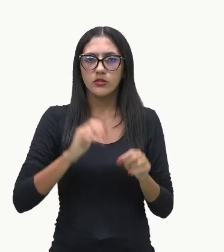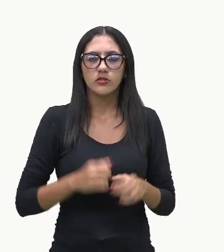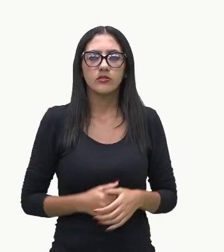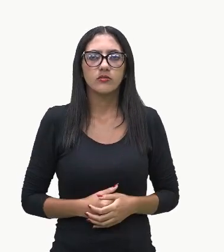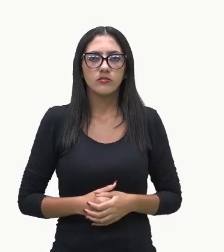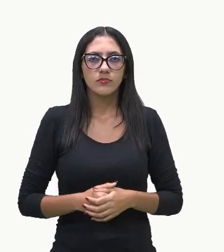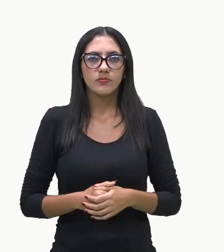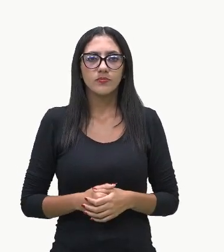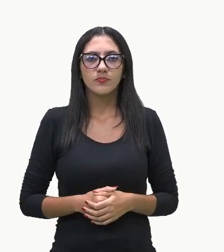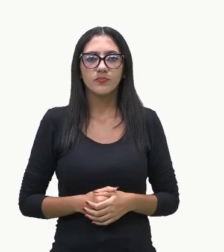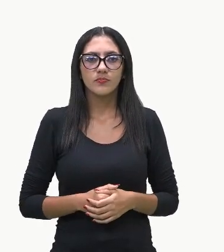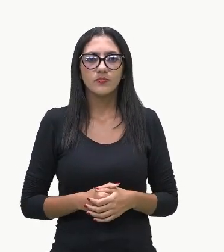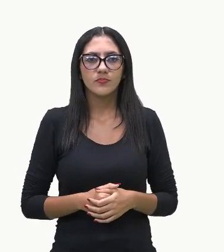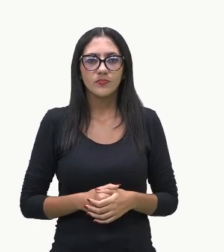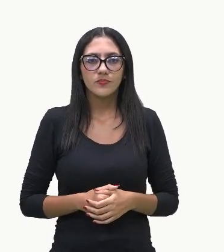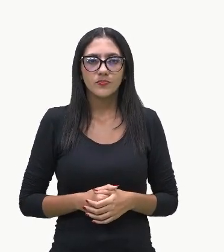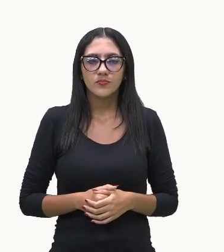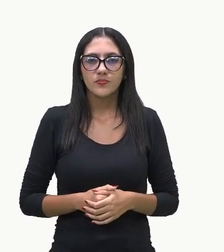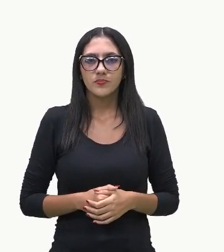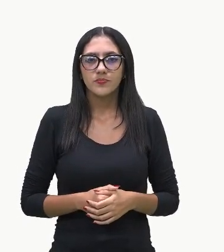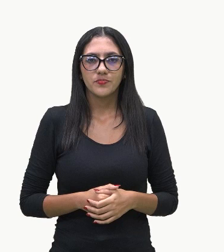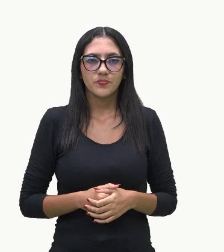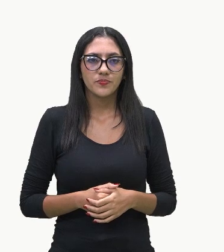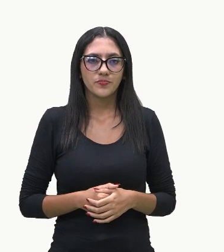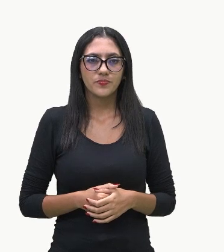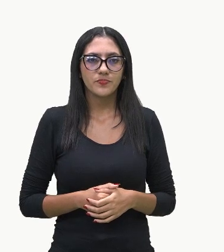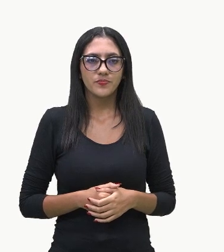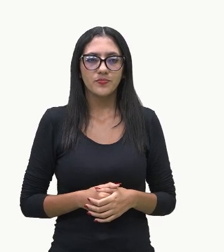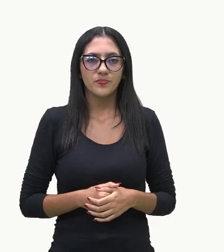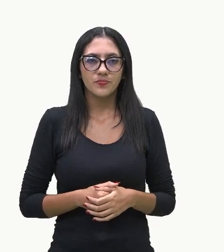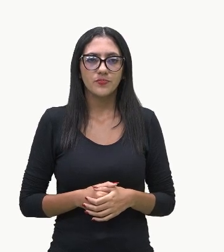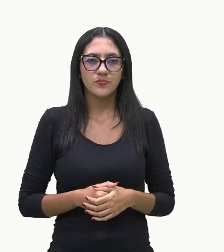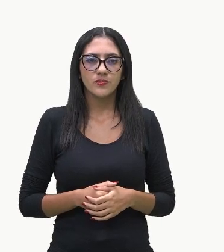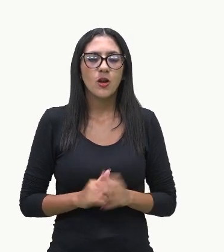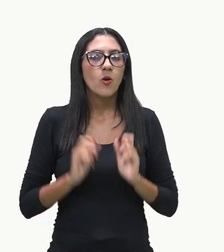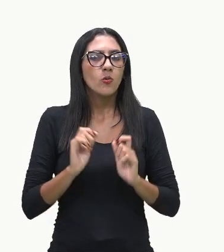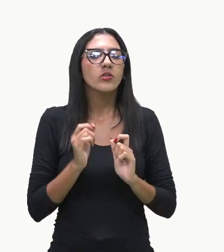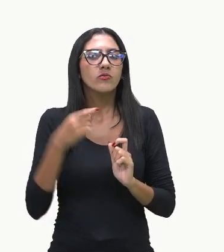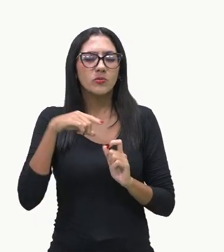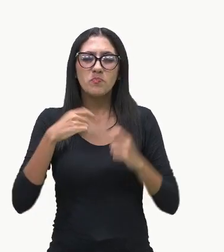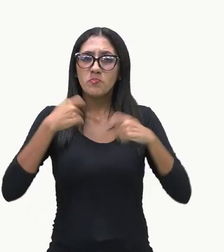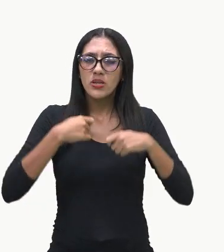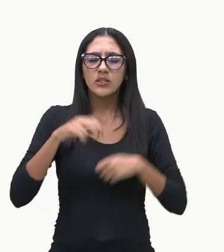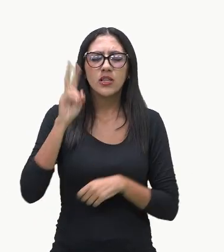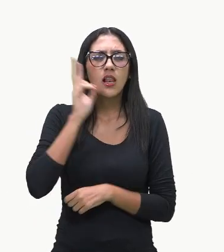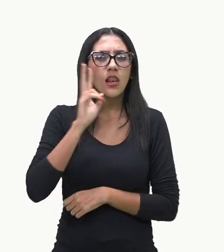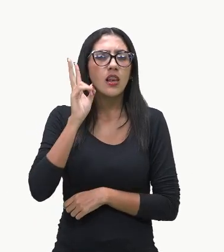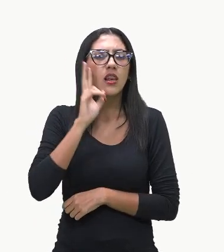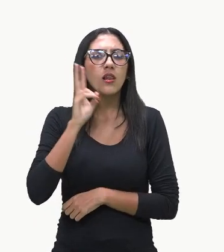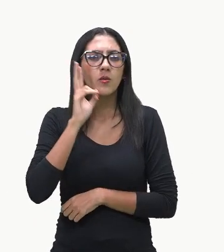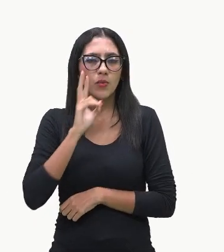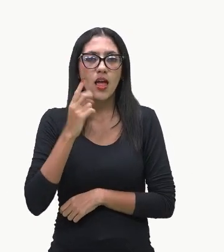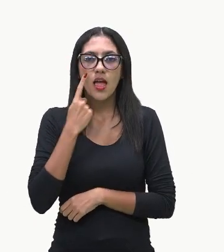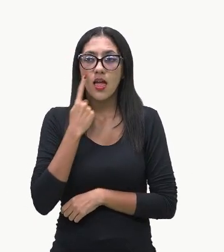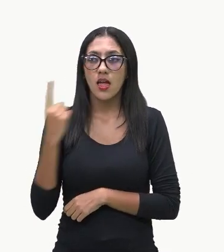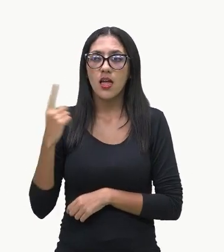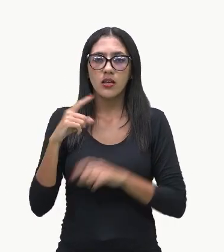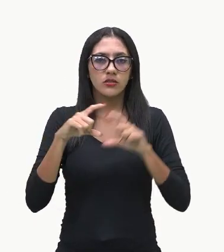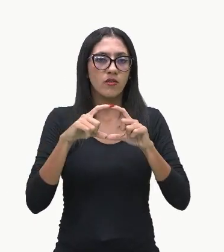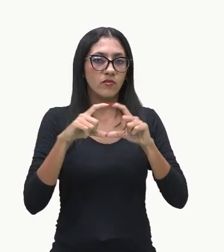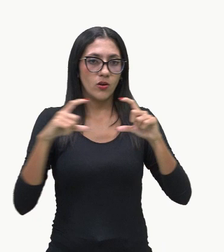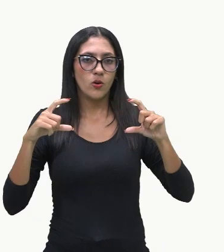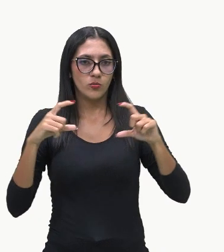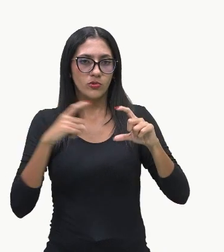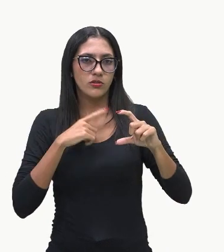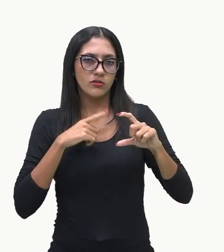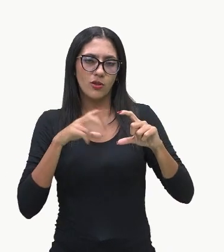avançando aqui no nosso estudo, tá? O que vale a pena lembrar você, que essa fórmula que nós estamos vendo